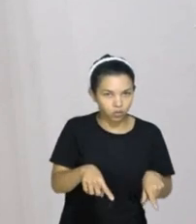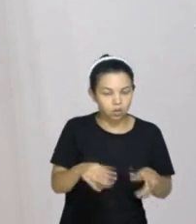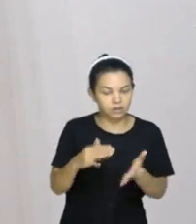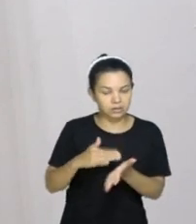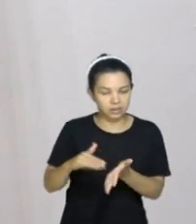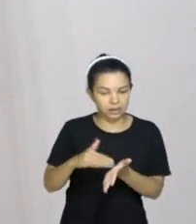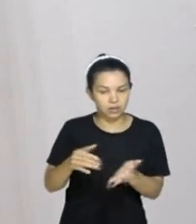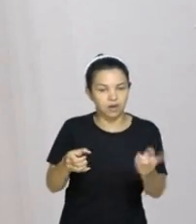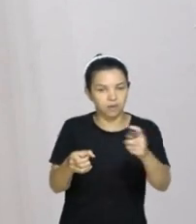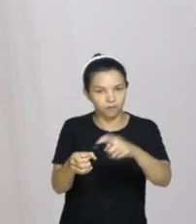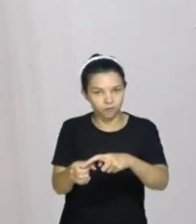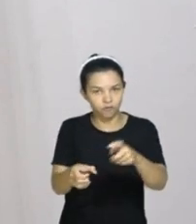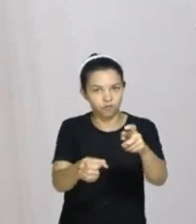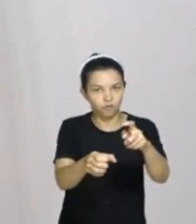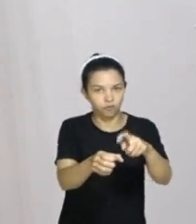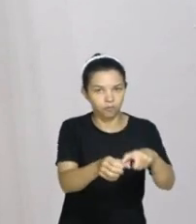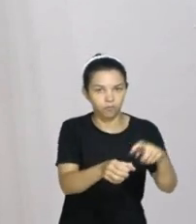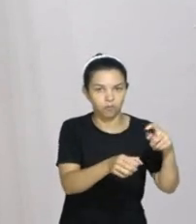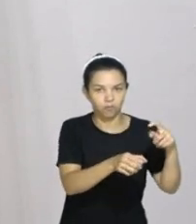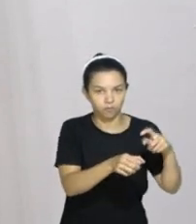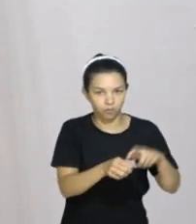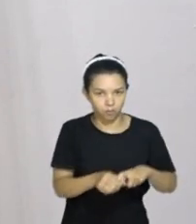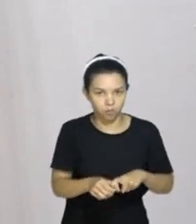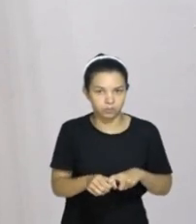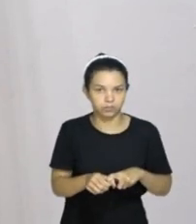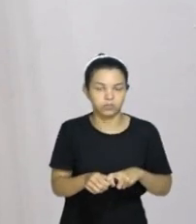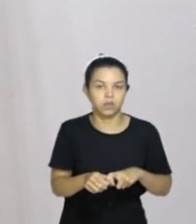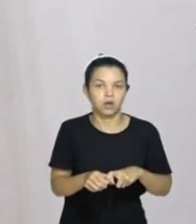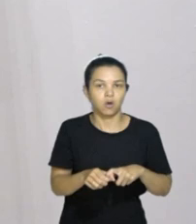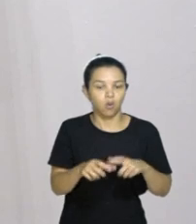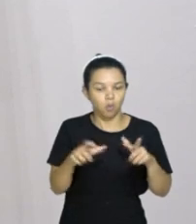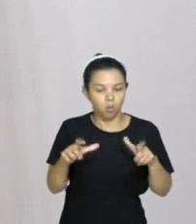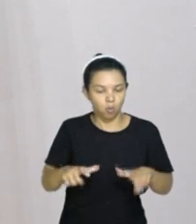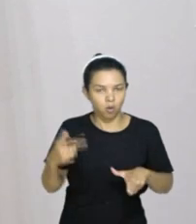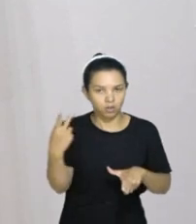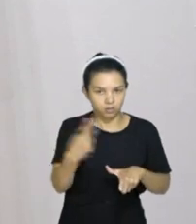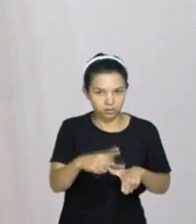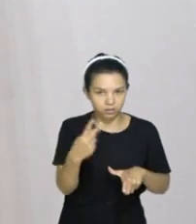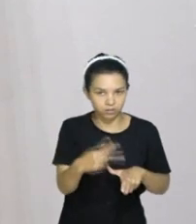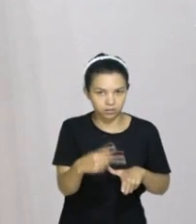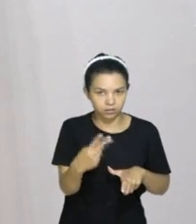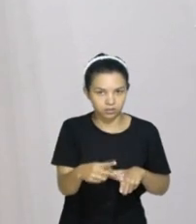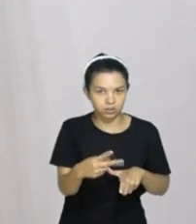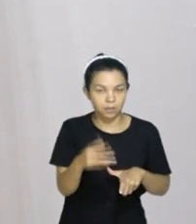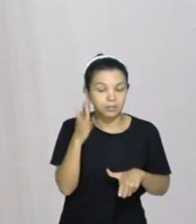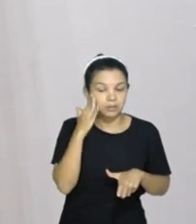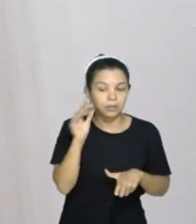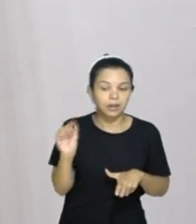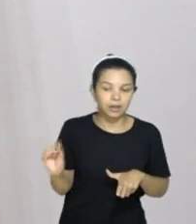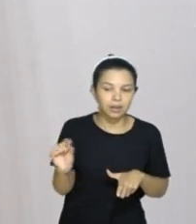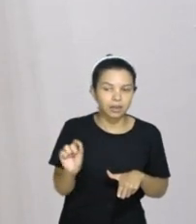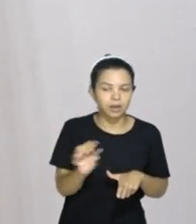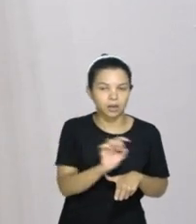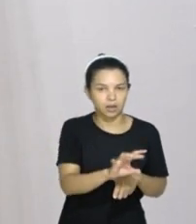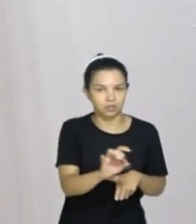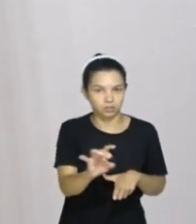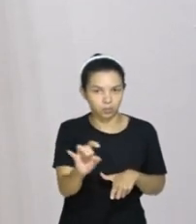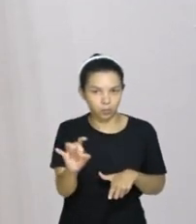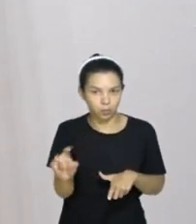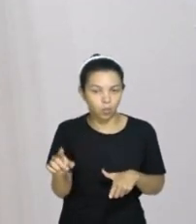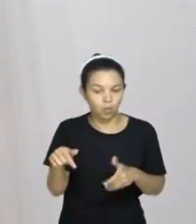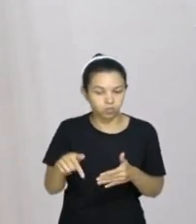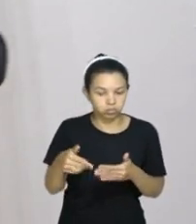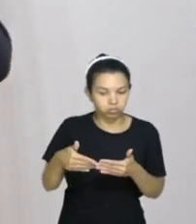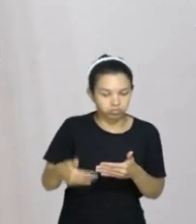secretaria cada Servidor da sua lotação específica para saber quem é quem e a partir dali